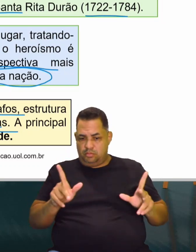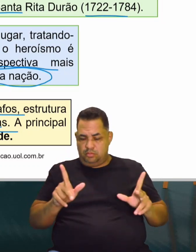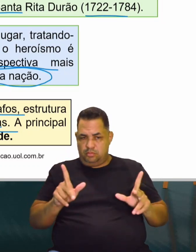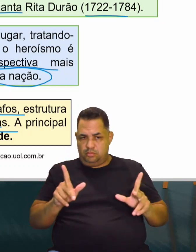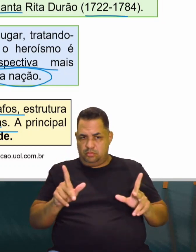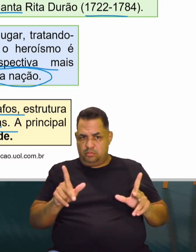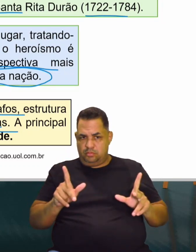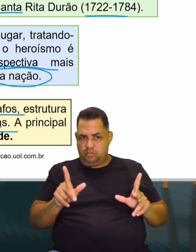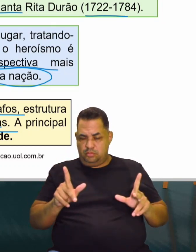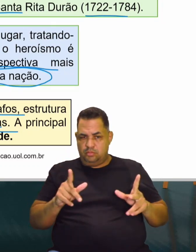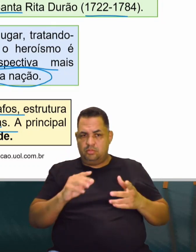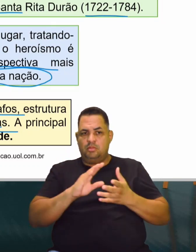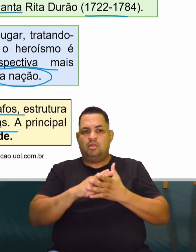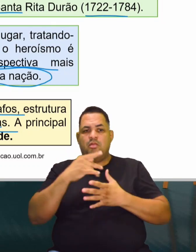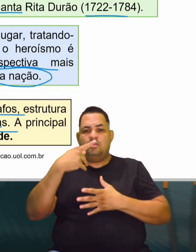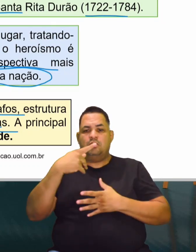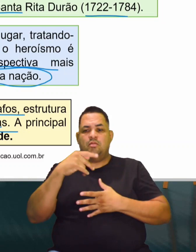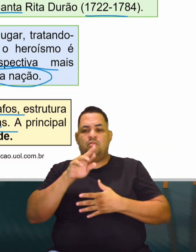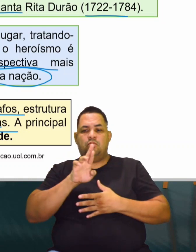do poema